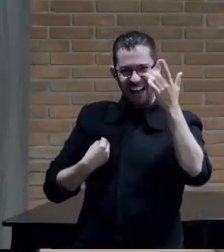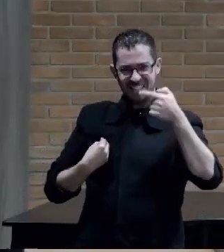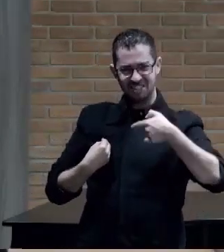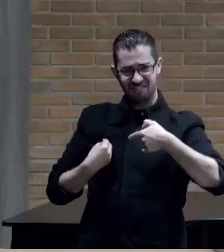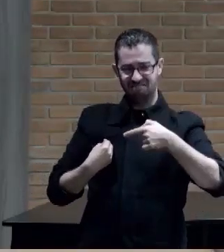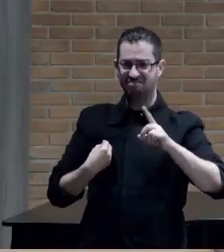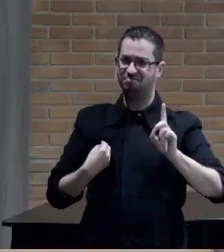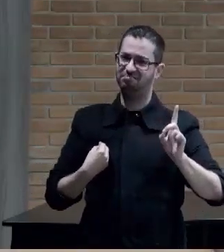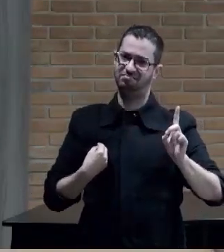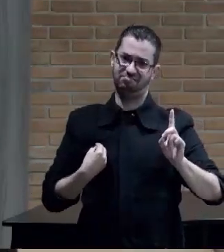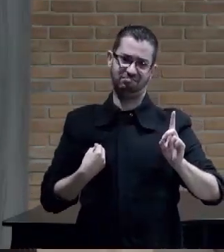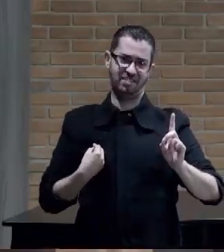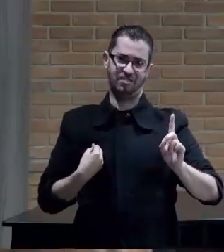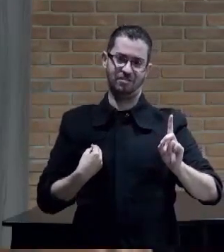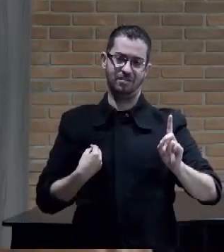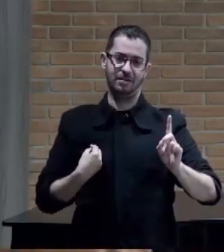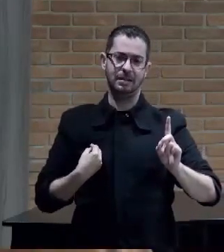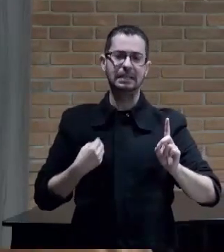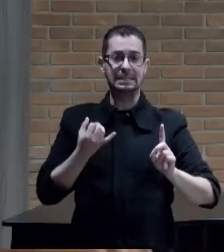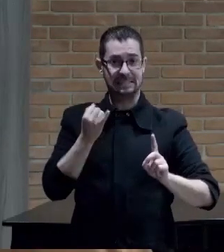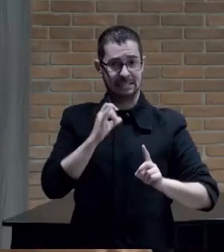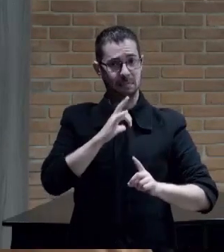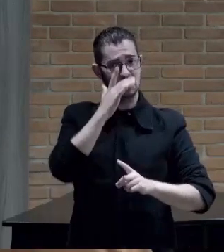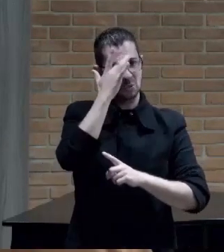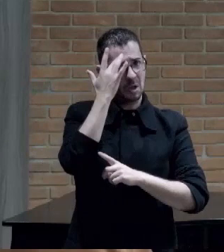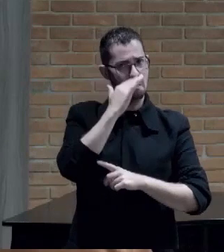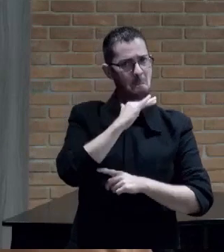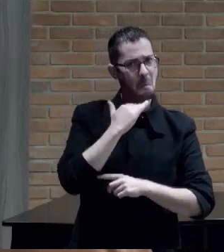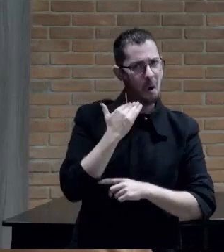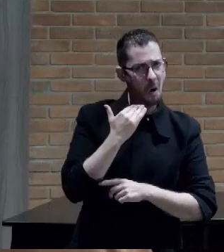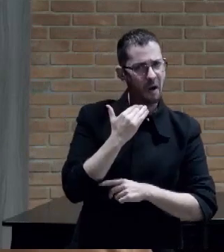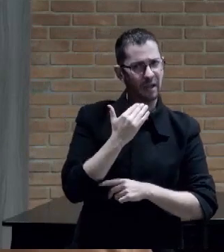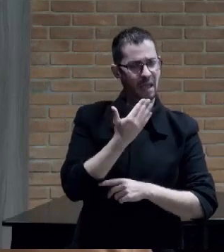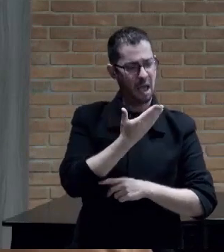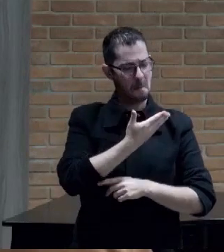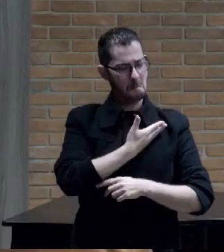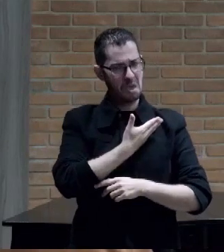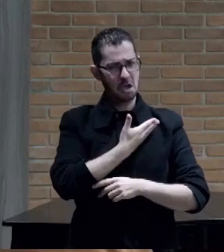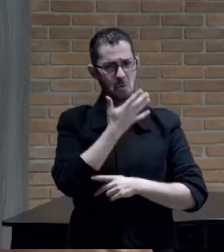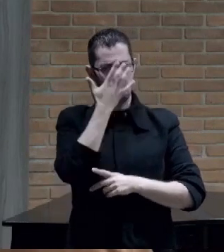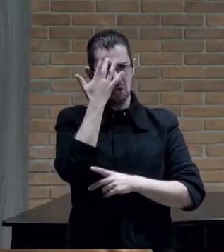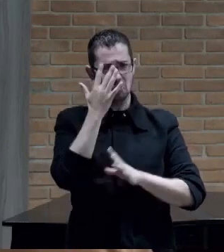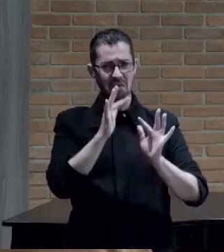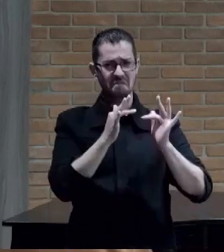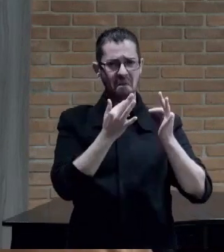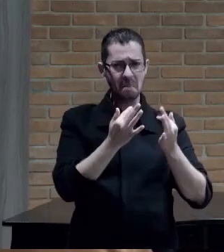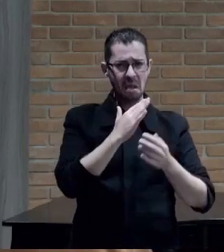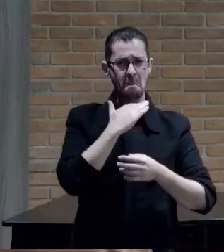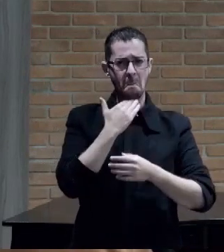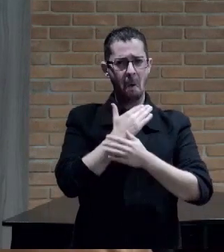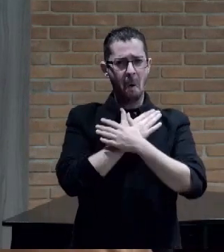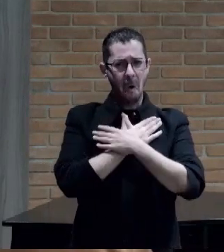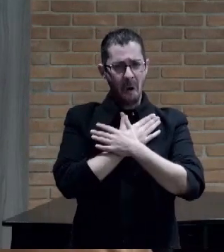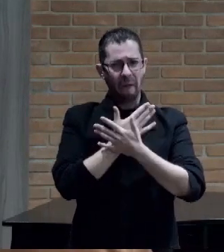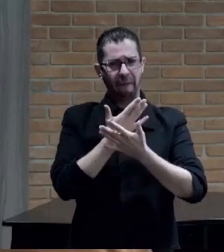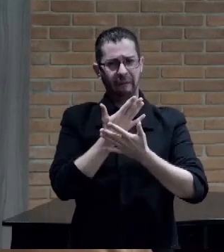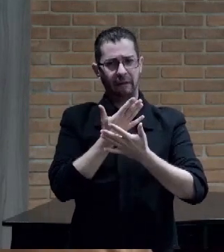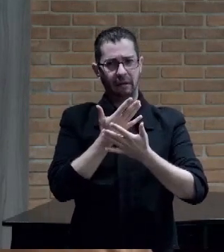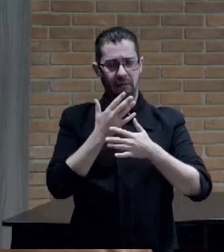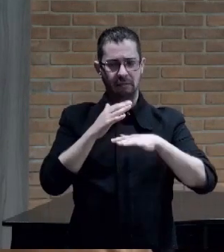Principalmente quando nós enfrentamos luto, dor, doença, desemprego,